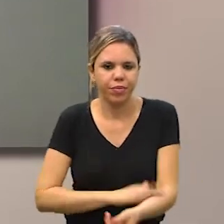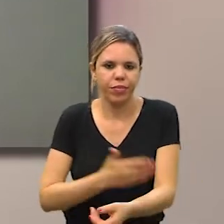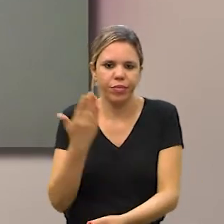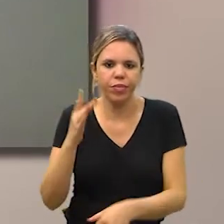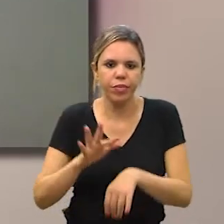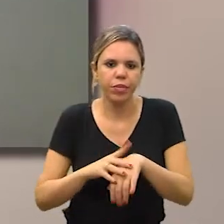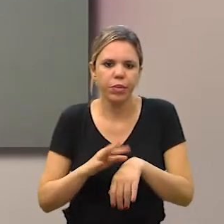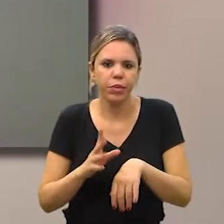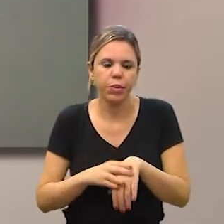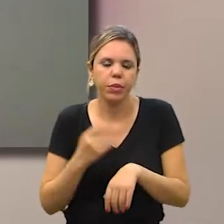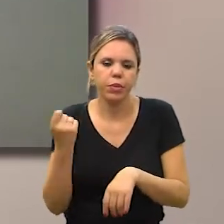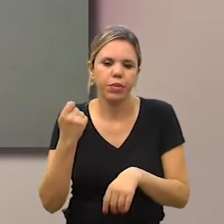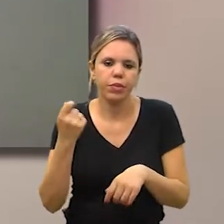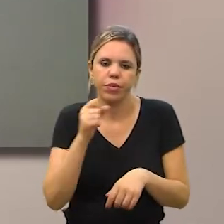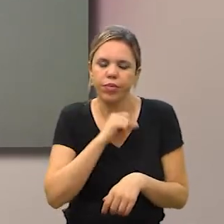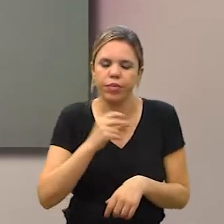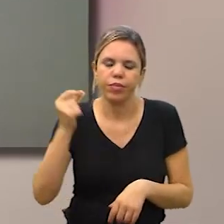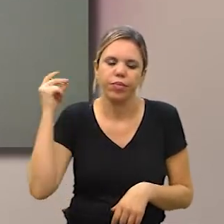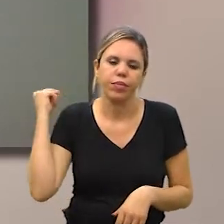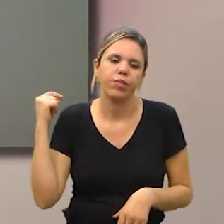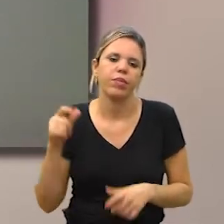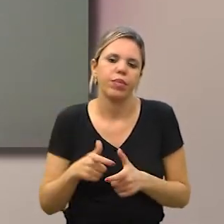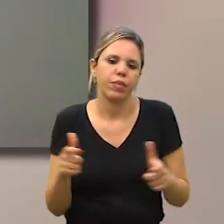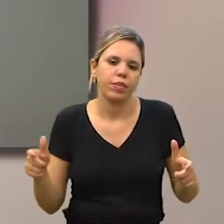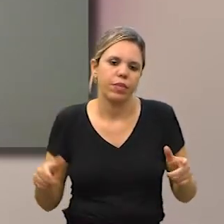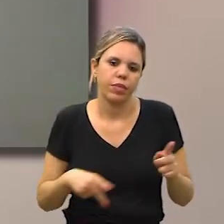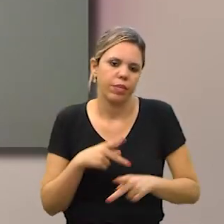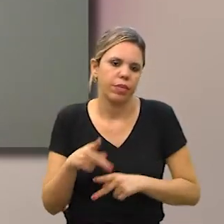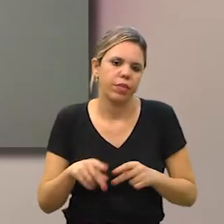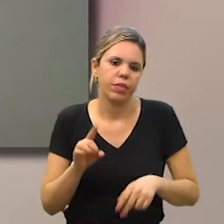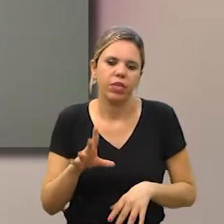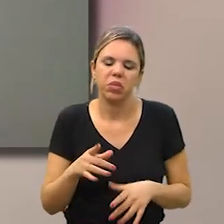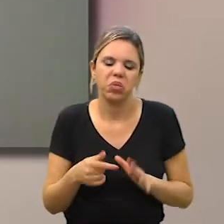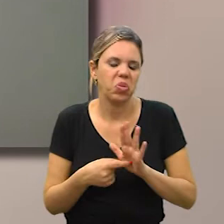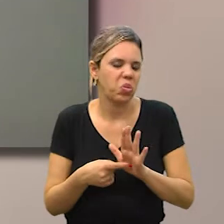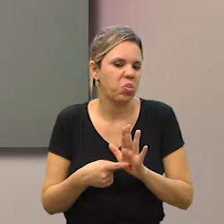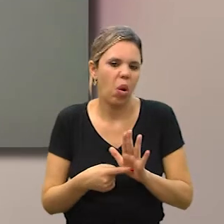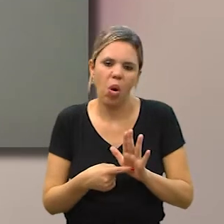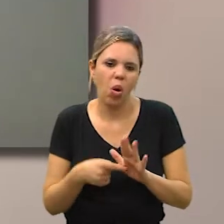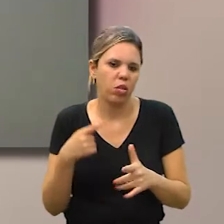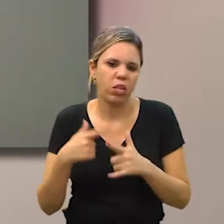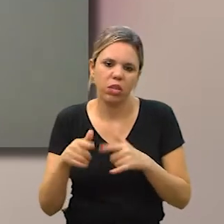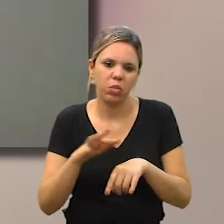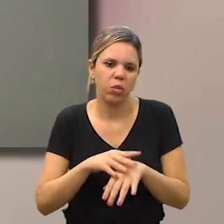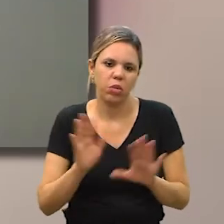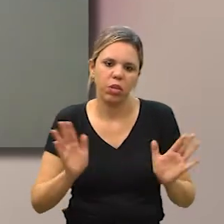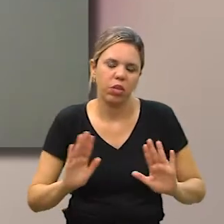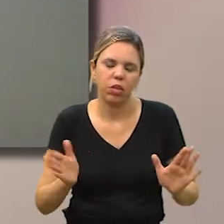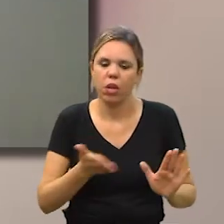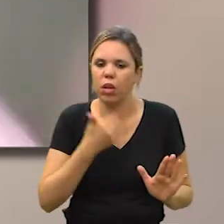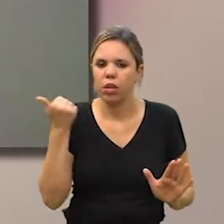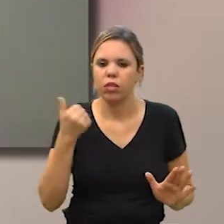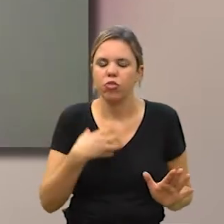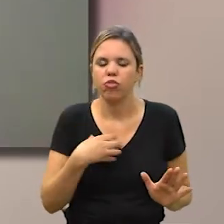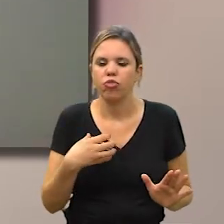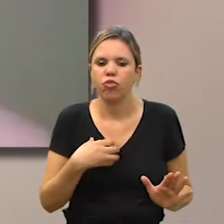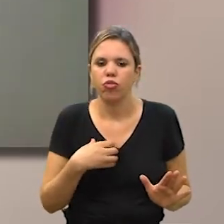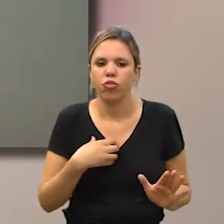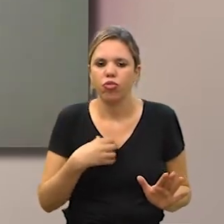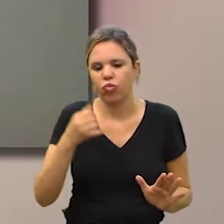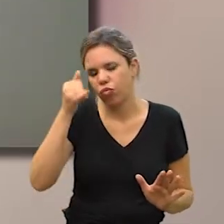hipertensão é uma doença crônica e na maioria das vezes assintomática por isso que a melhor fim